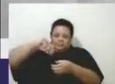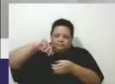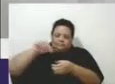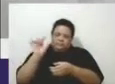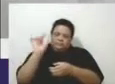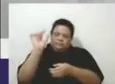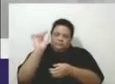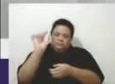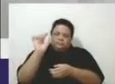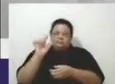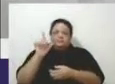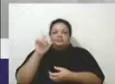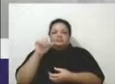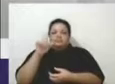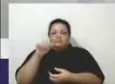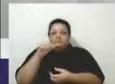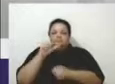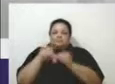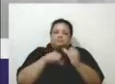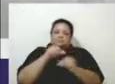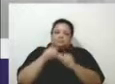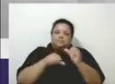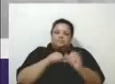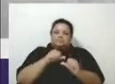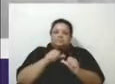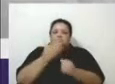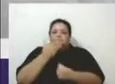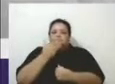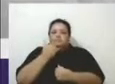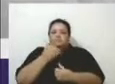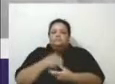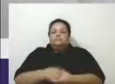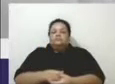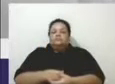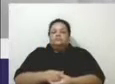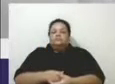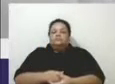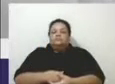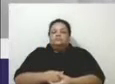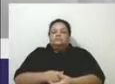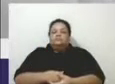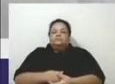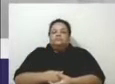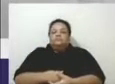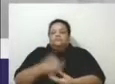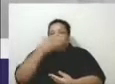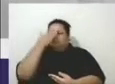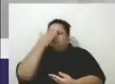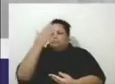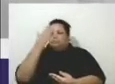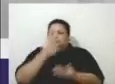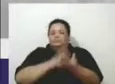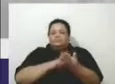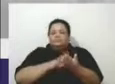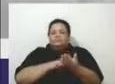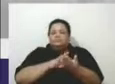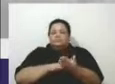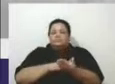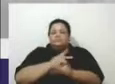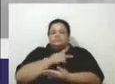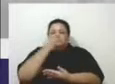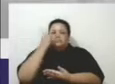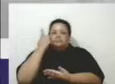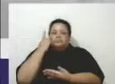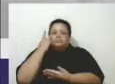considera né um meio de transformar em ração E aí também agradecer para parabenizar a o pessoal do Colégio